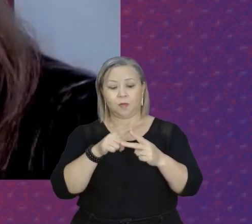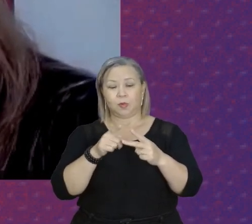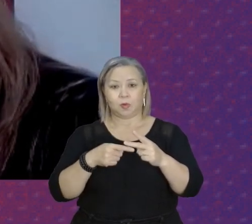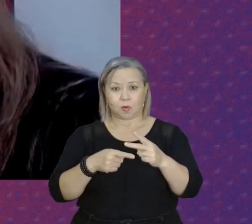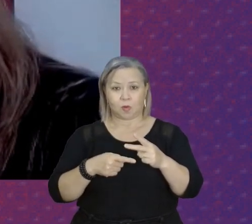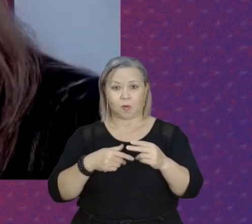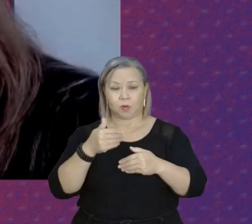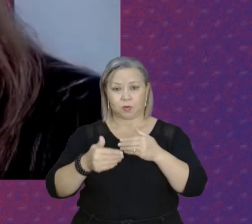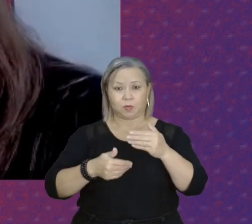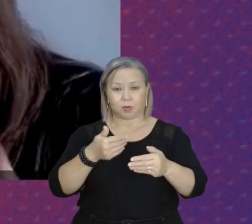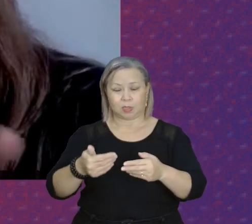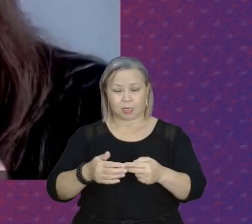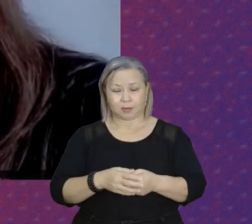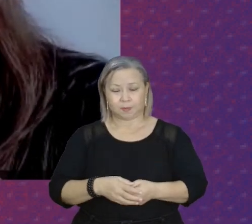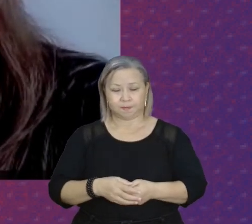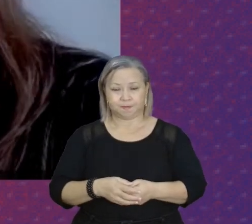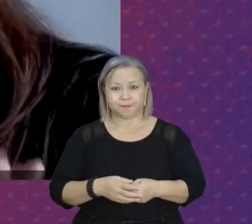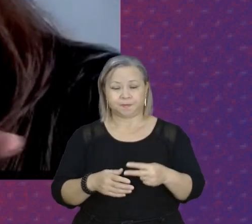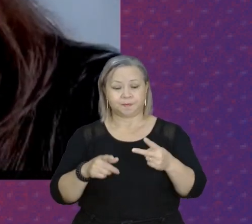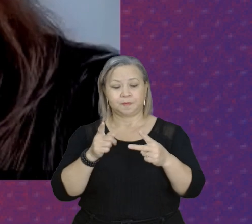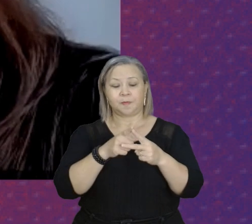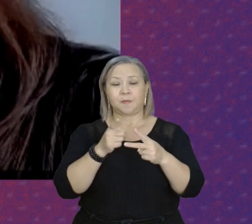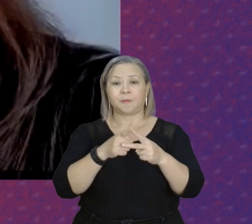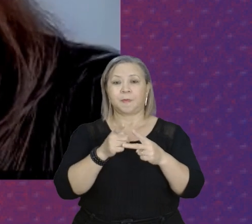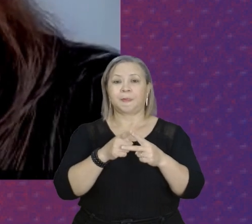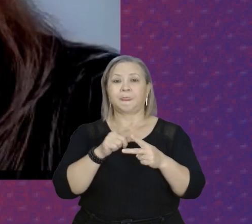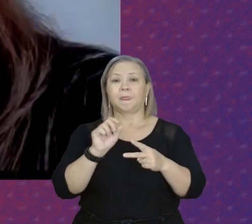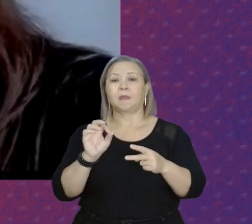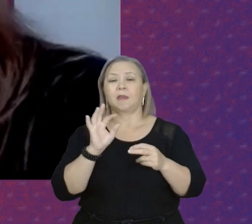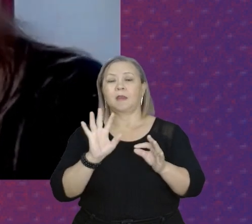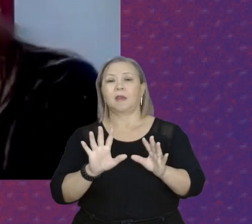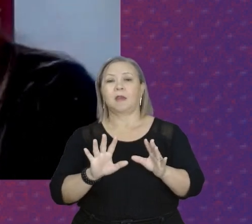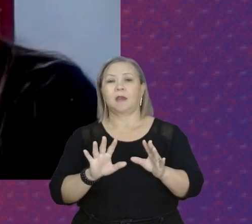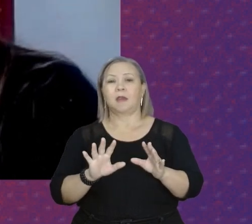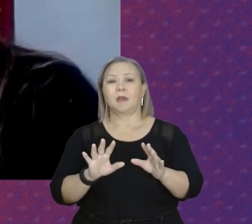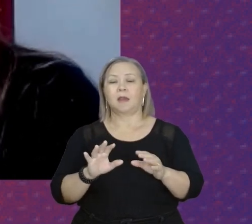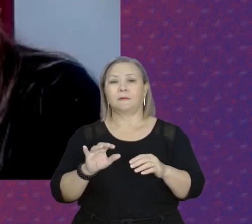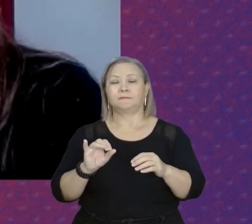processos, dois princípios importantes. Um é justamente a